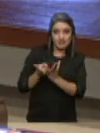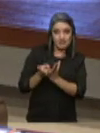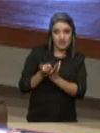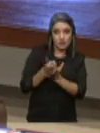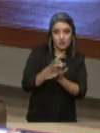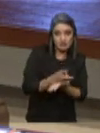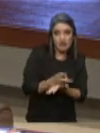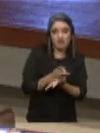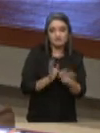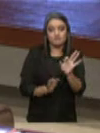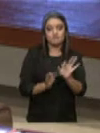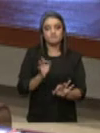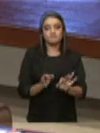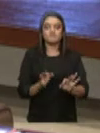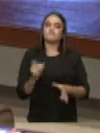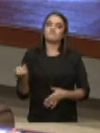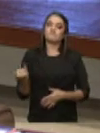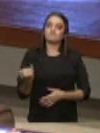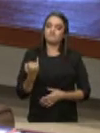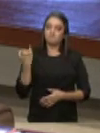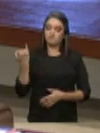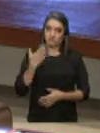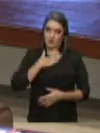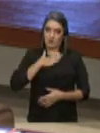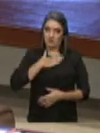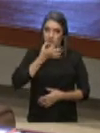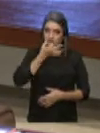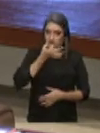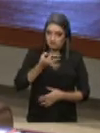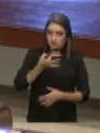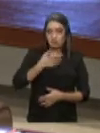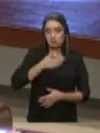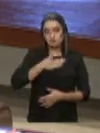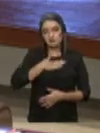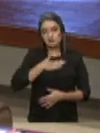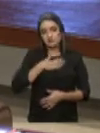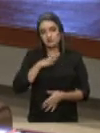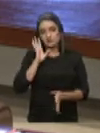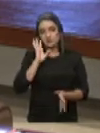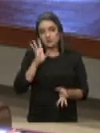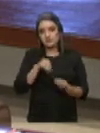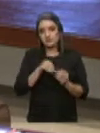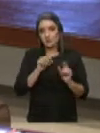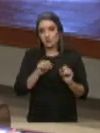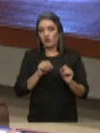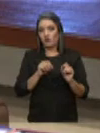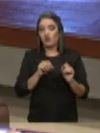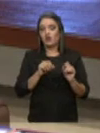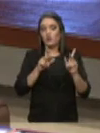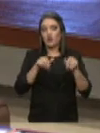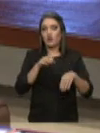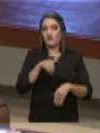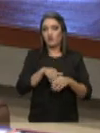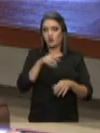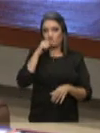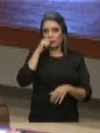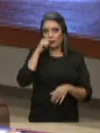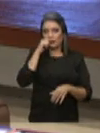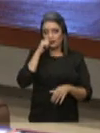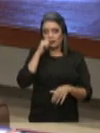torna imprescindível, no meu modo de ver, conforme o voto de Sua Excelência, o ministro Edson